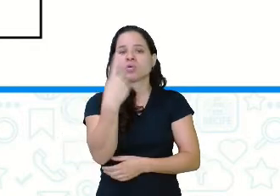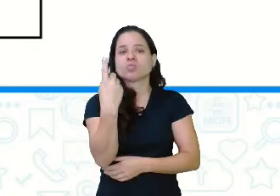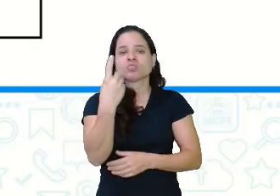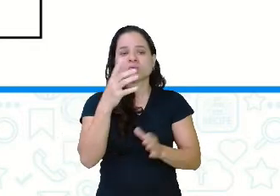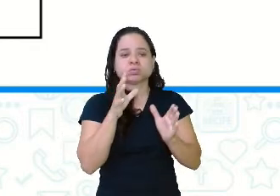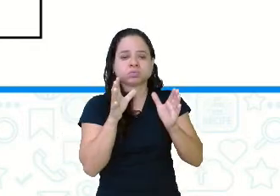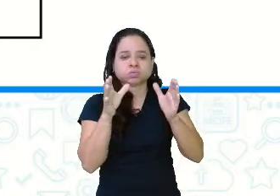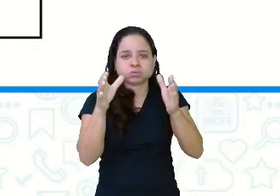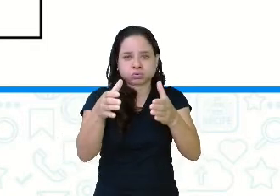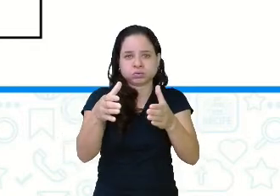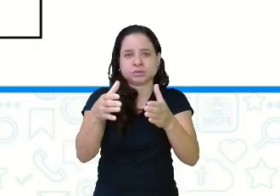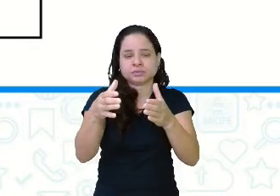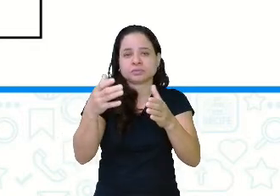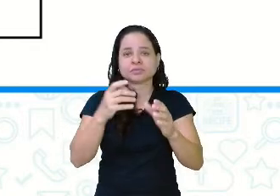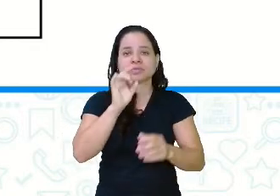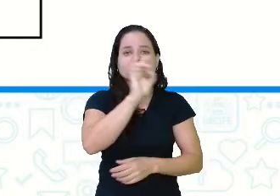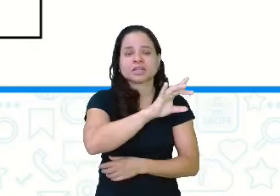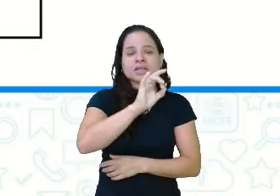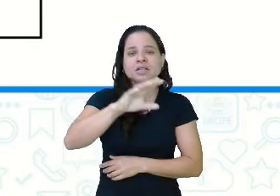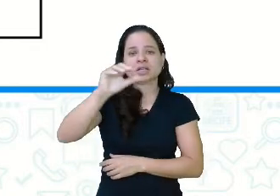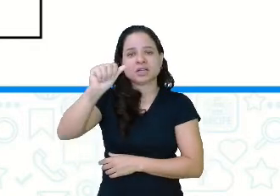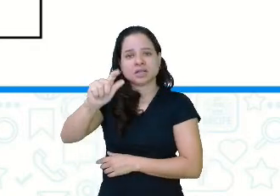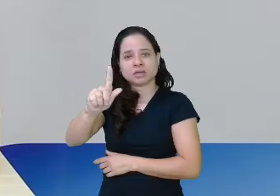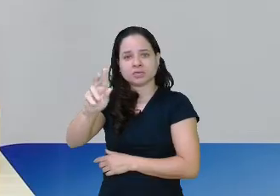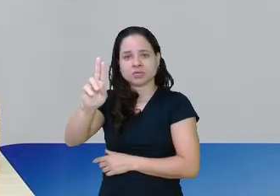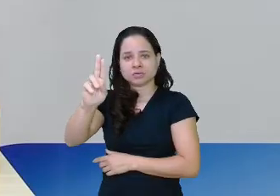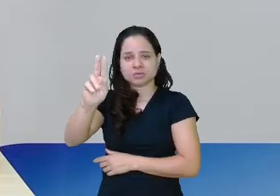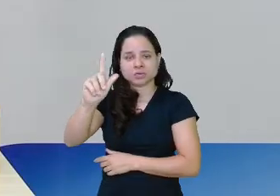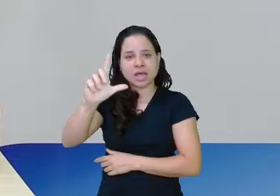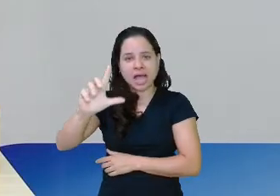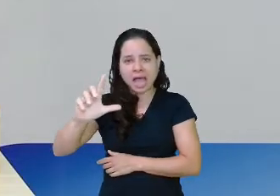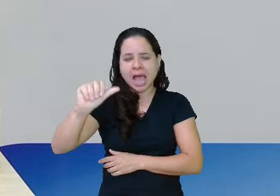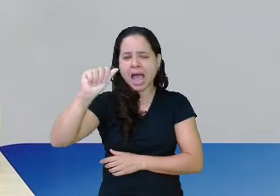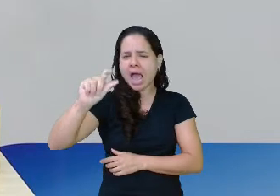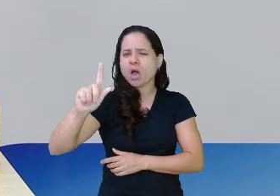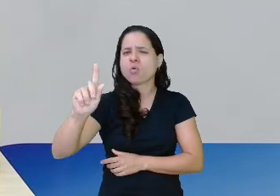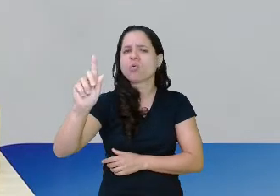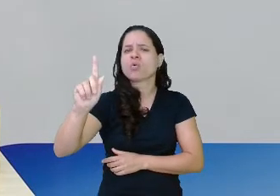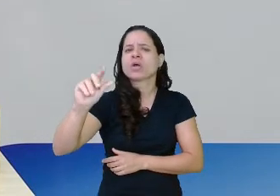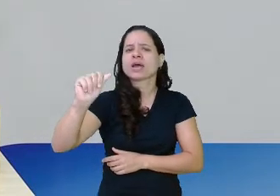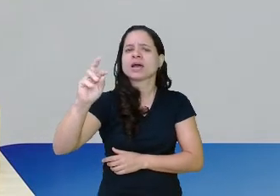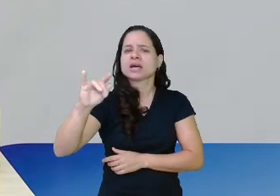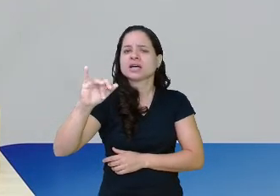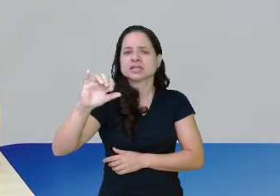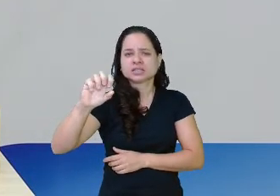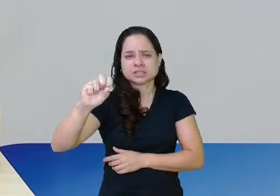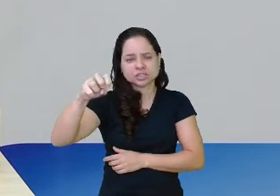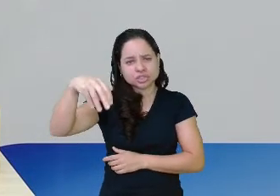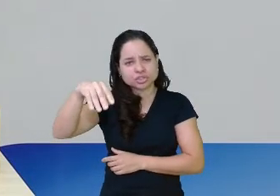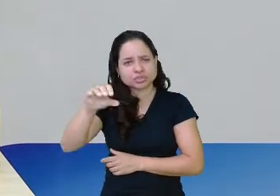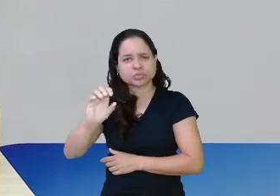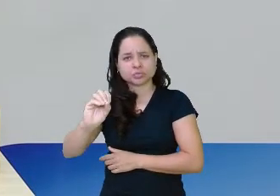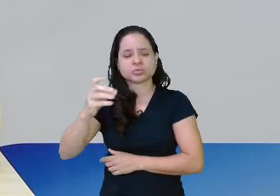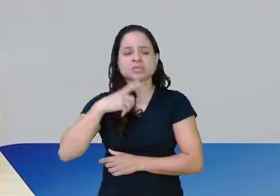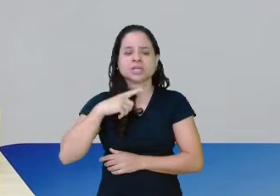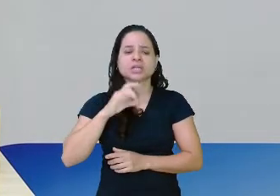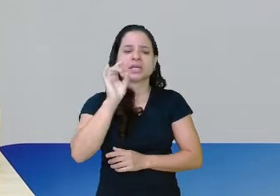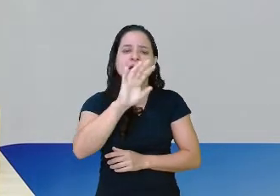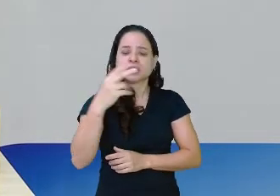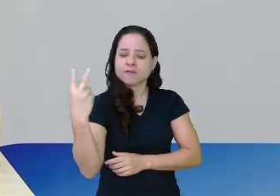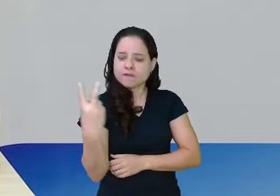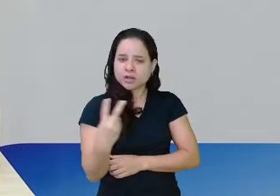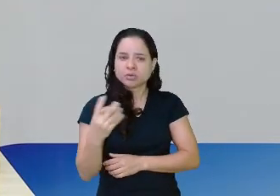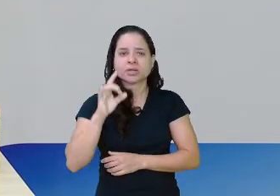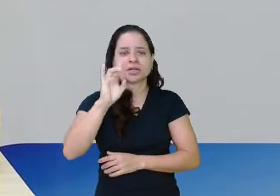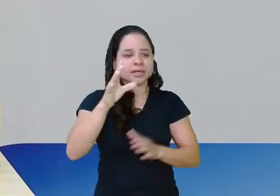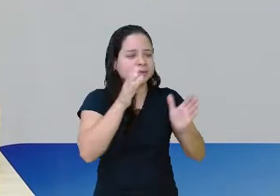Cada algarismo, ele tem o seu valor e a sua ordem. O